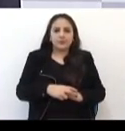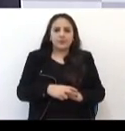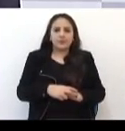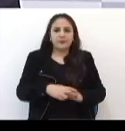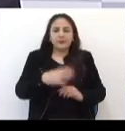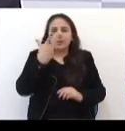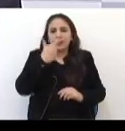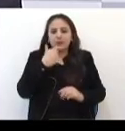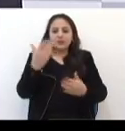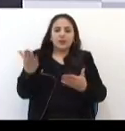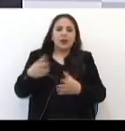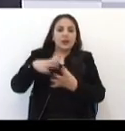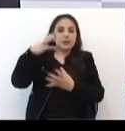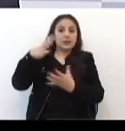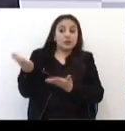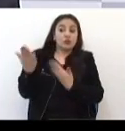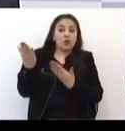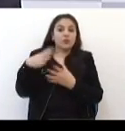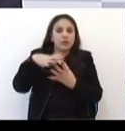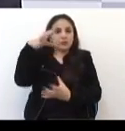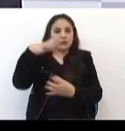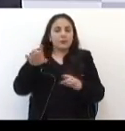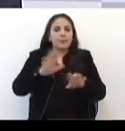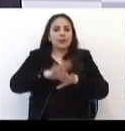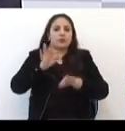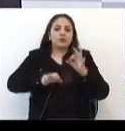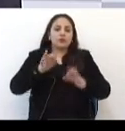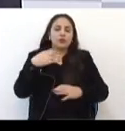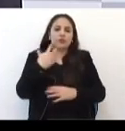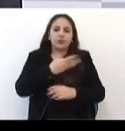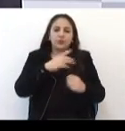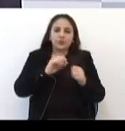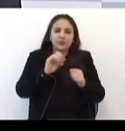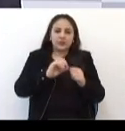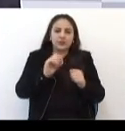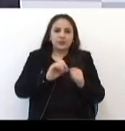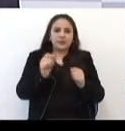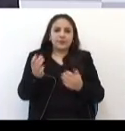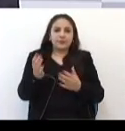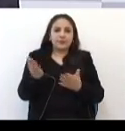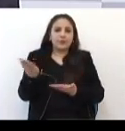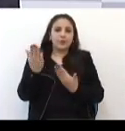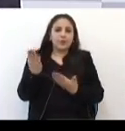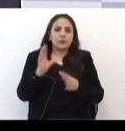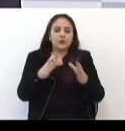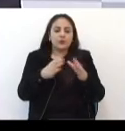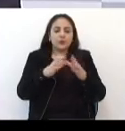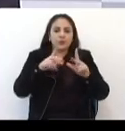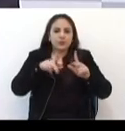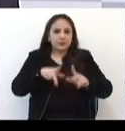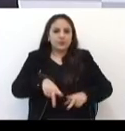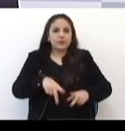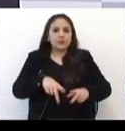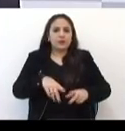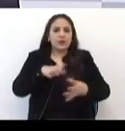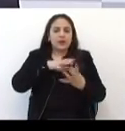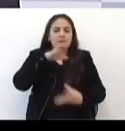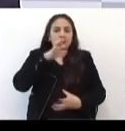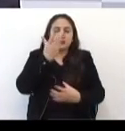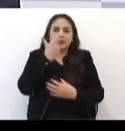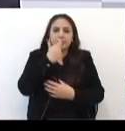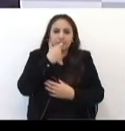Fundo, crianças, adolescentes e adultos, né? Então, nada mais justo que a gente homenageasse esse grupo